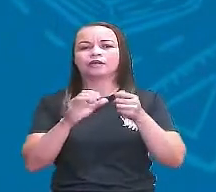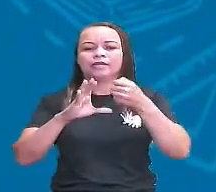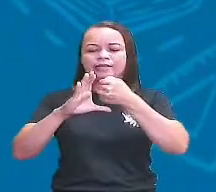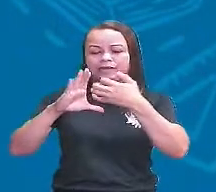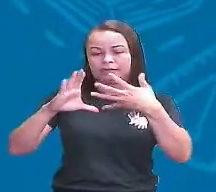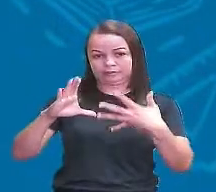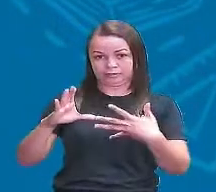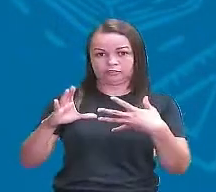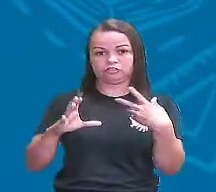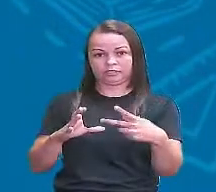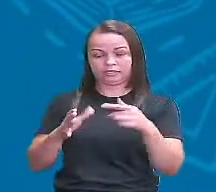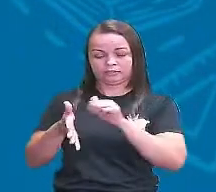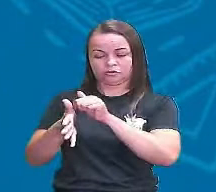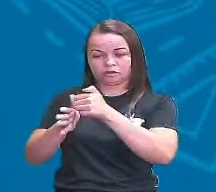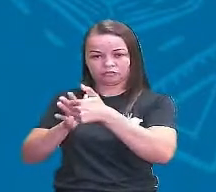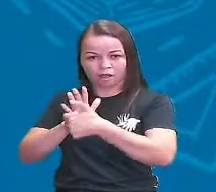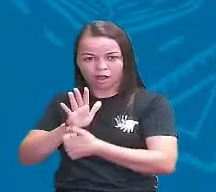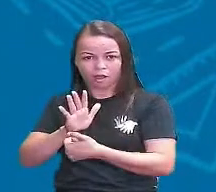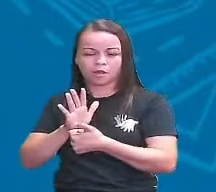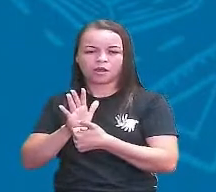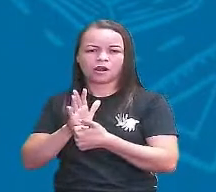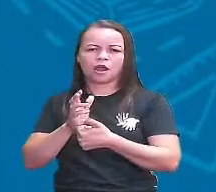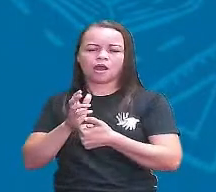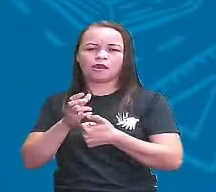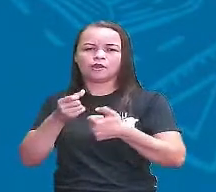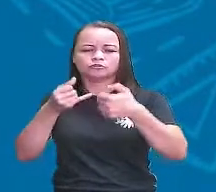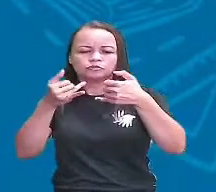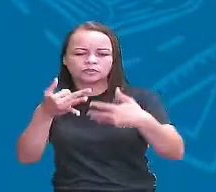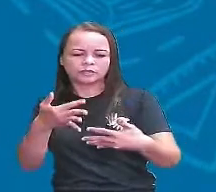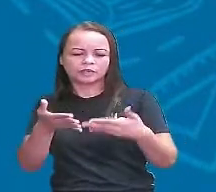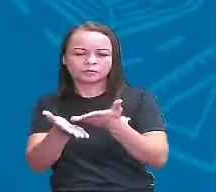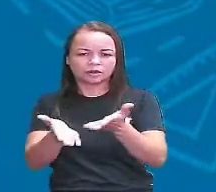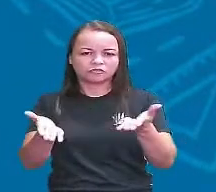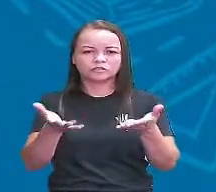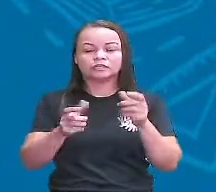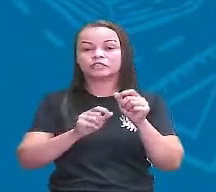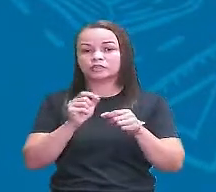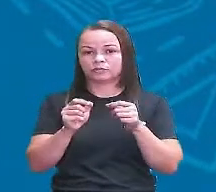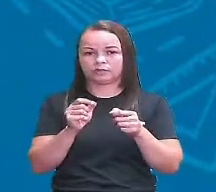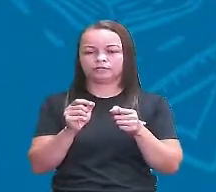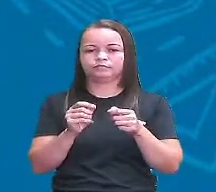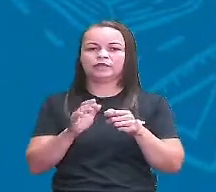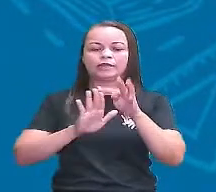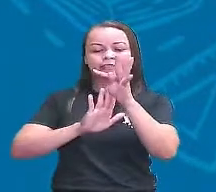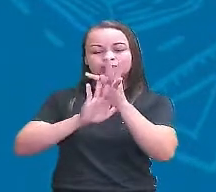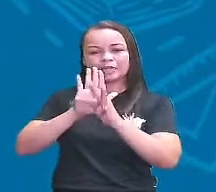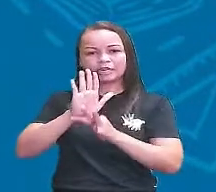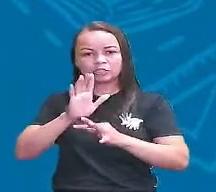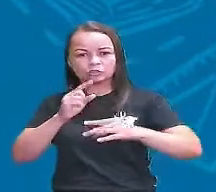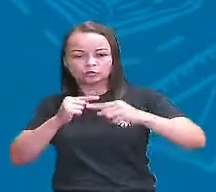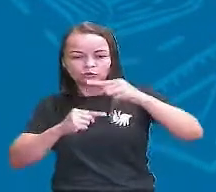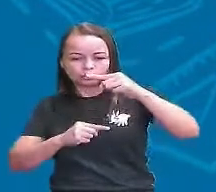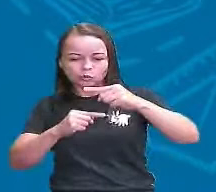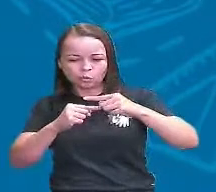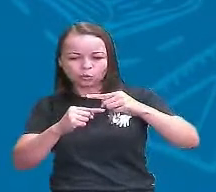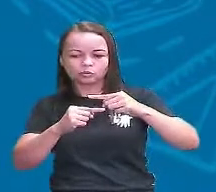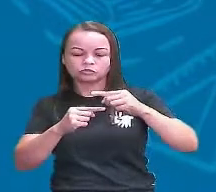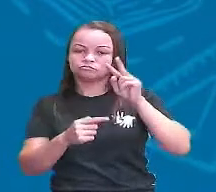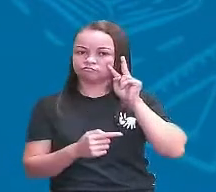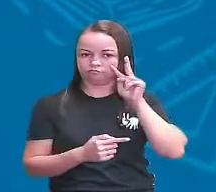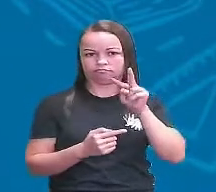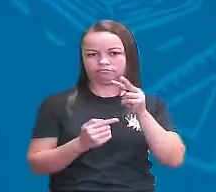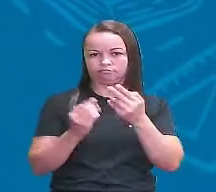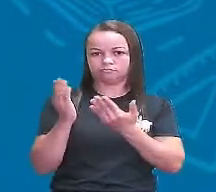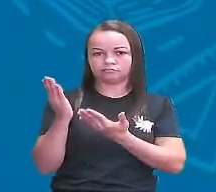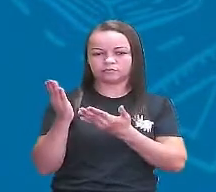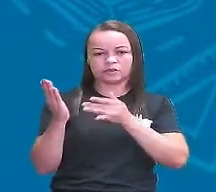de uma fábula, eu citei e disse para vocês que eram textos curtos. A gente está vendo aqui, né,